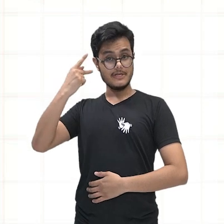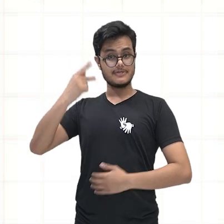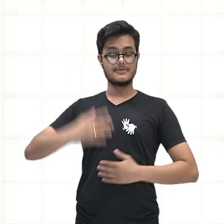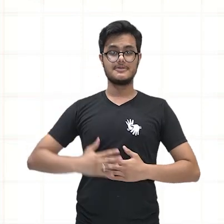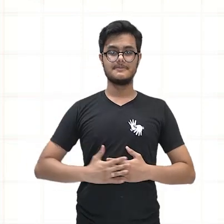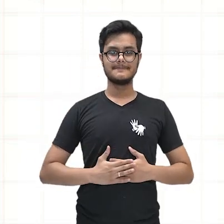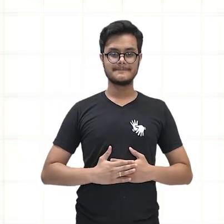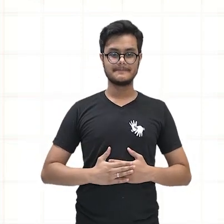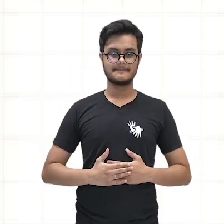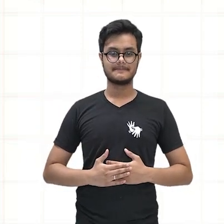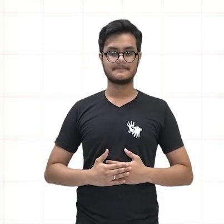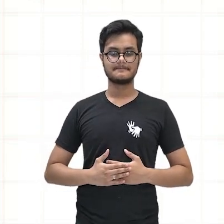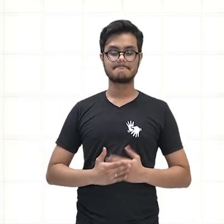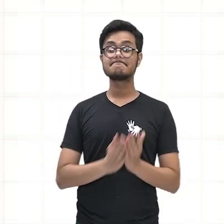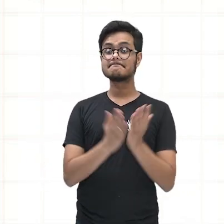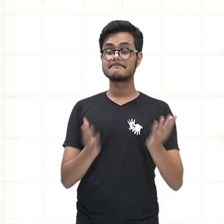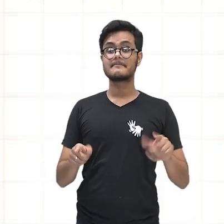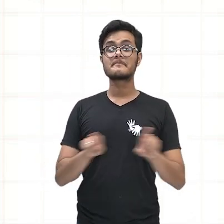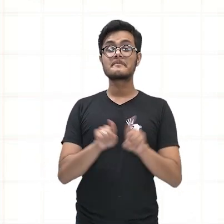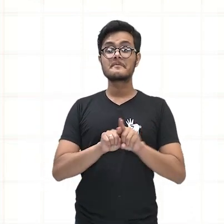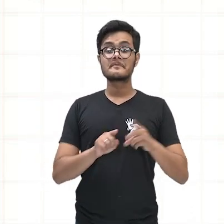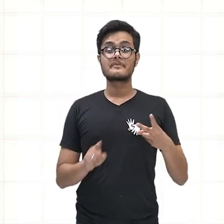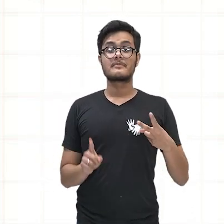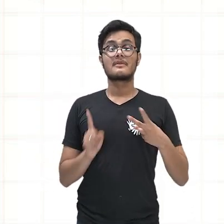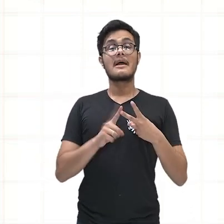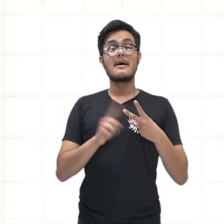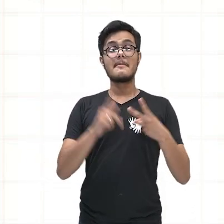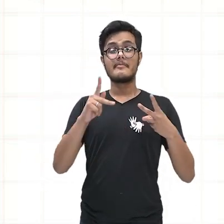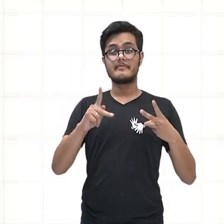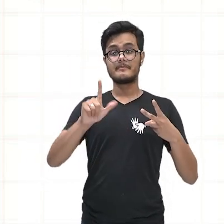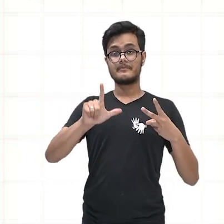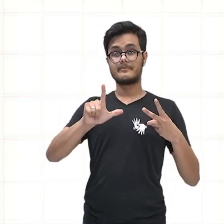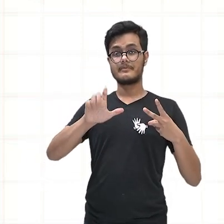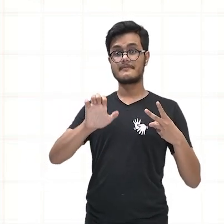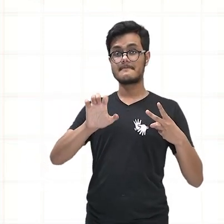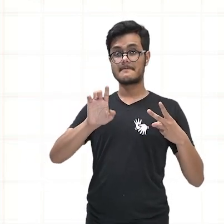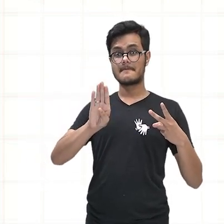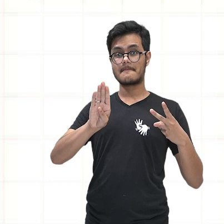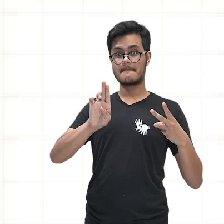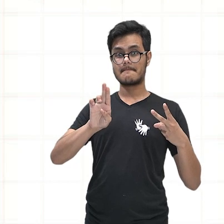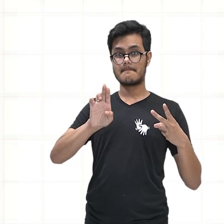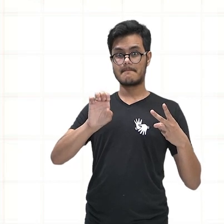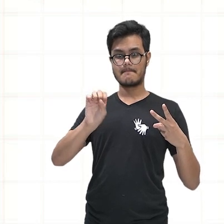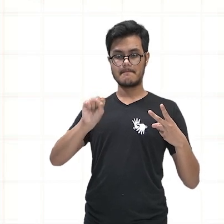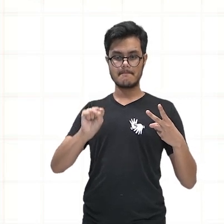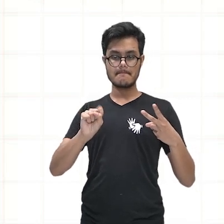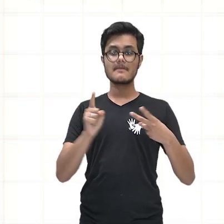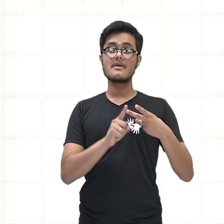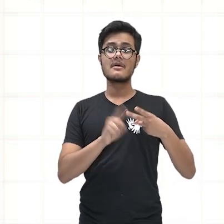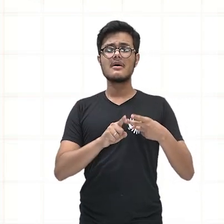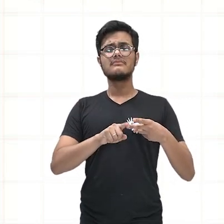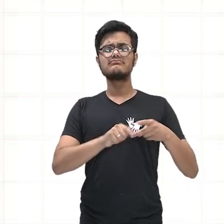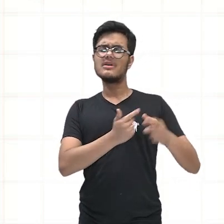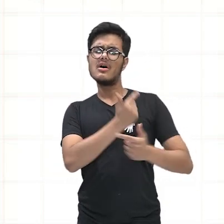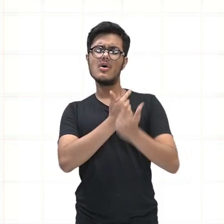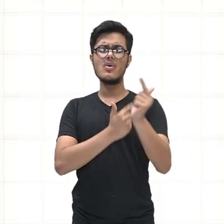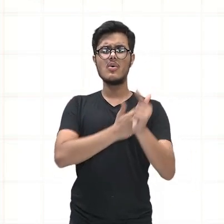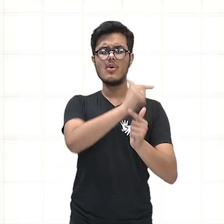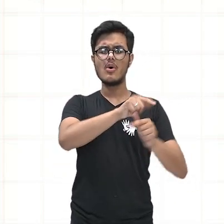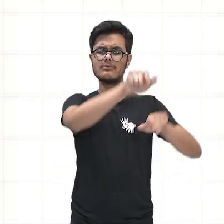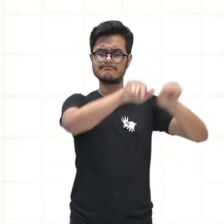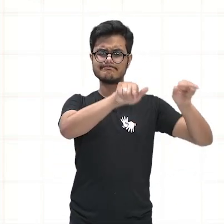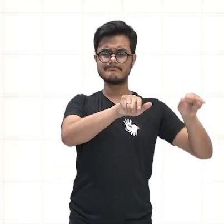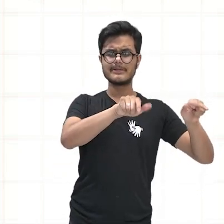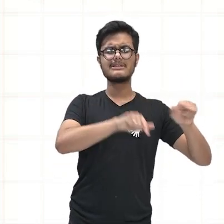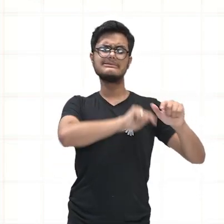políticos vamos ter também aí ó os plebeus que formavam a maioria da população e trabalhavam como pequenos